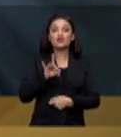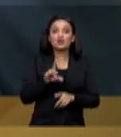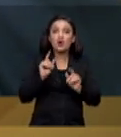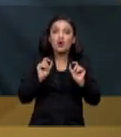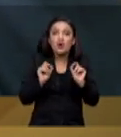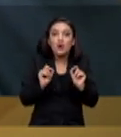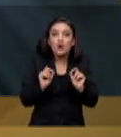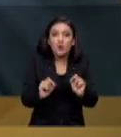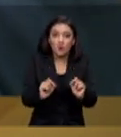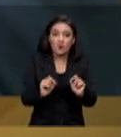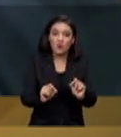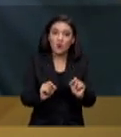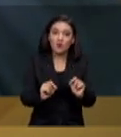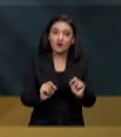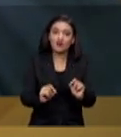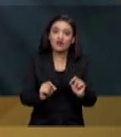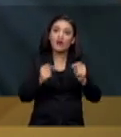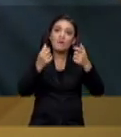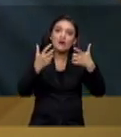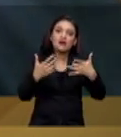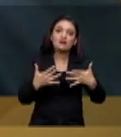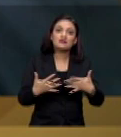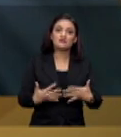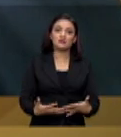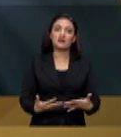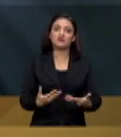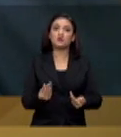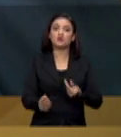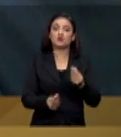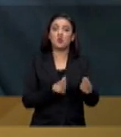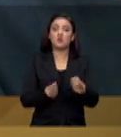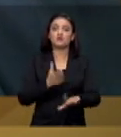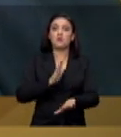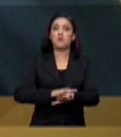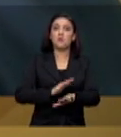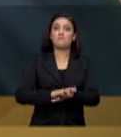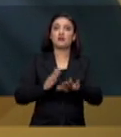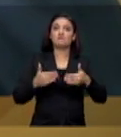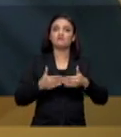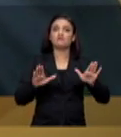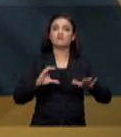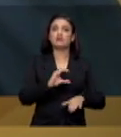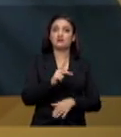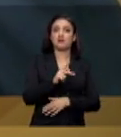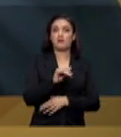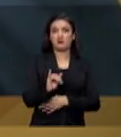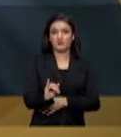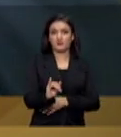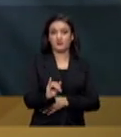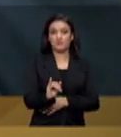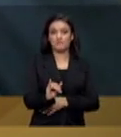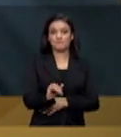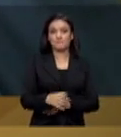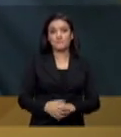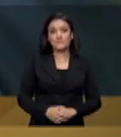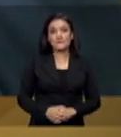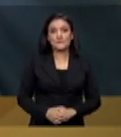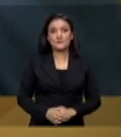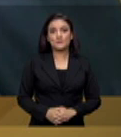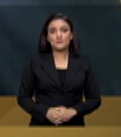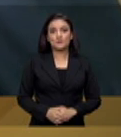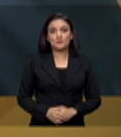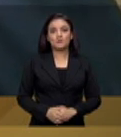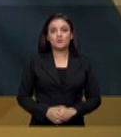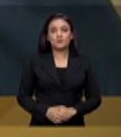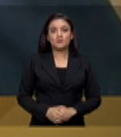reafirmação precisa da vinculação do ato de instalação de comissões parlamentares de inquérito. Ainda ao